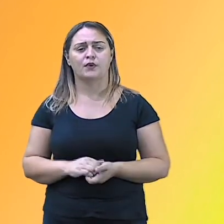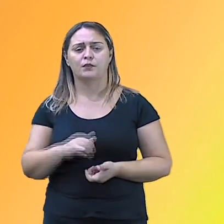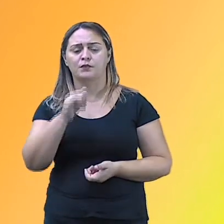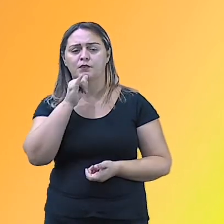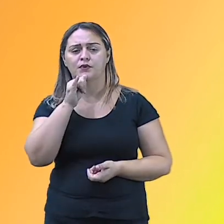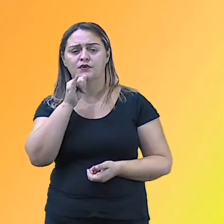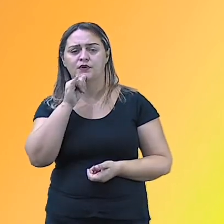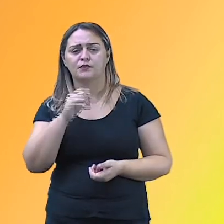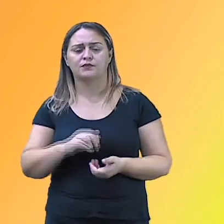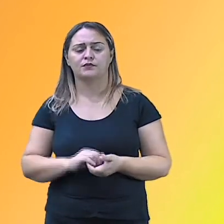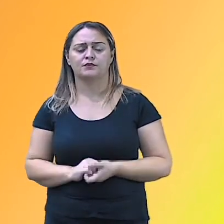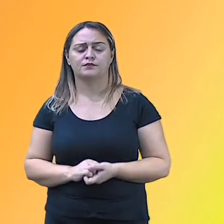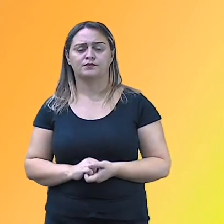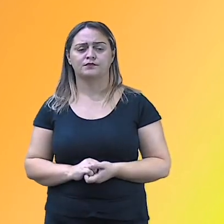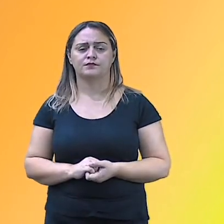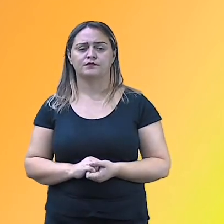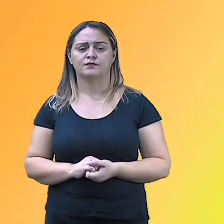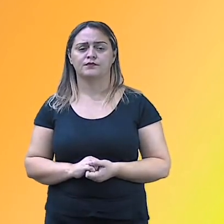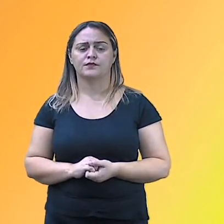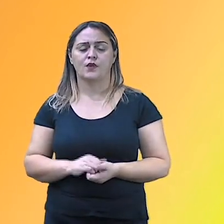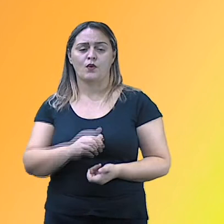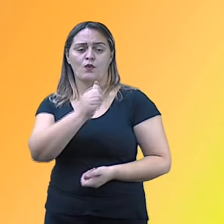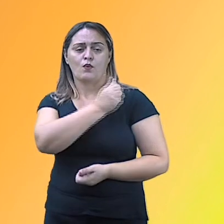O aluno entregou-lhe